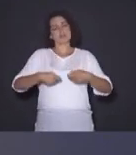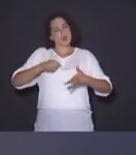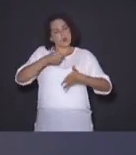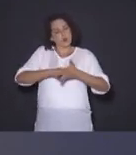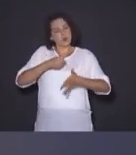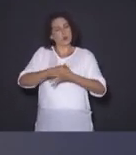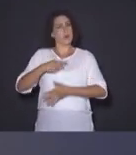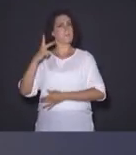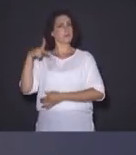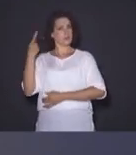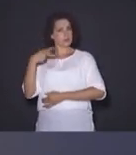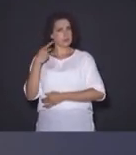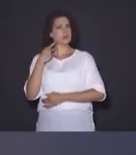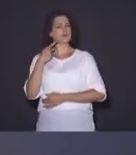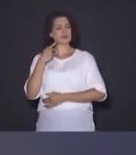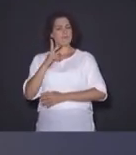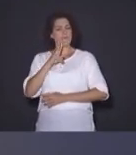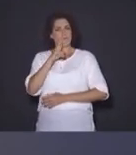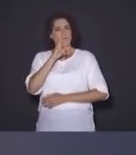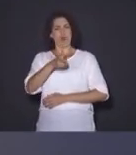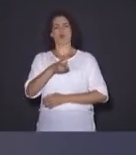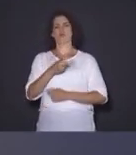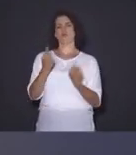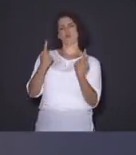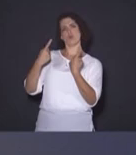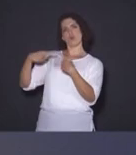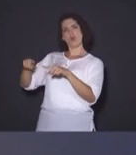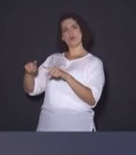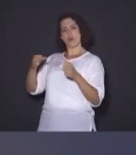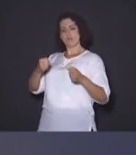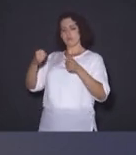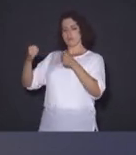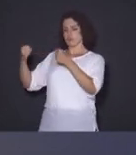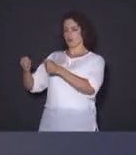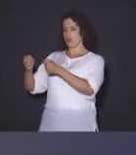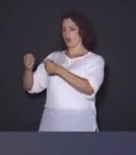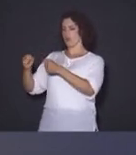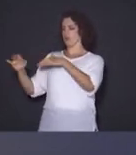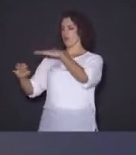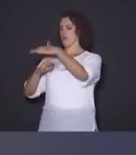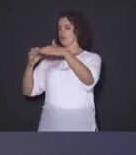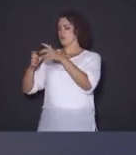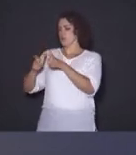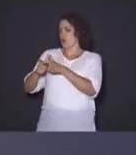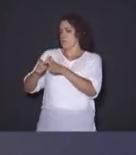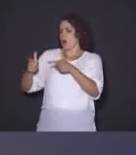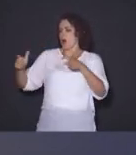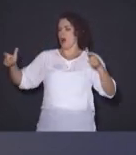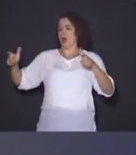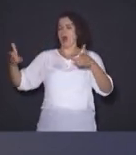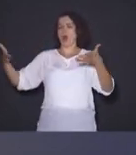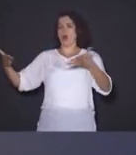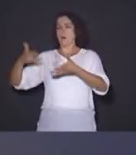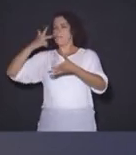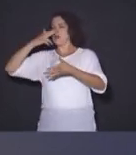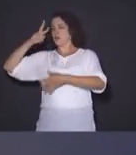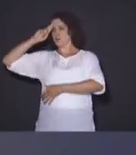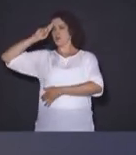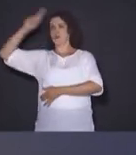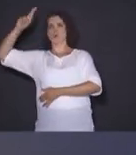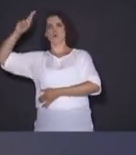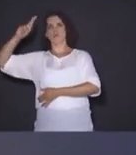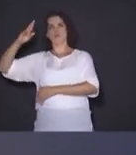muito grande contra o poder dessas grandes corporações que dominam hoje o universo da internet